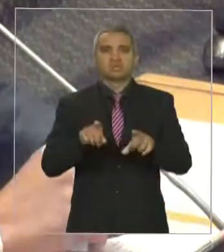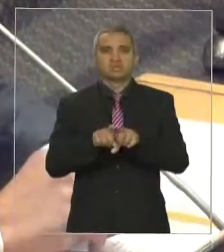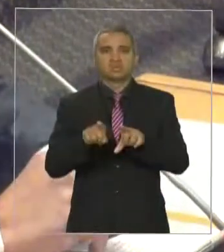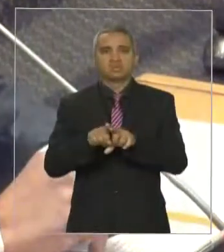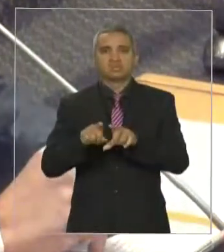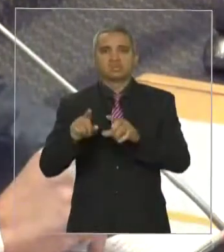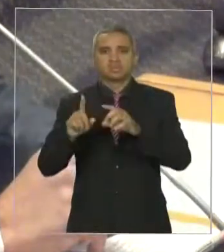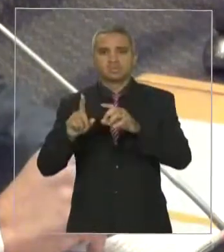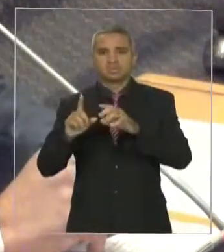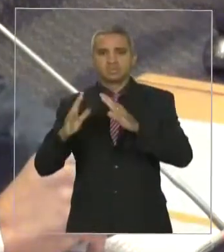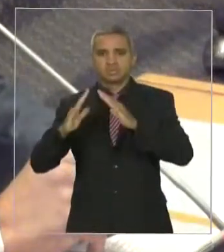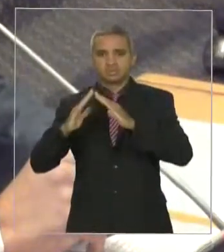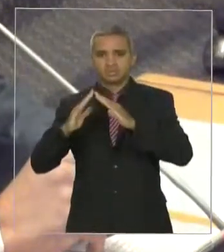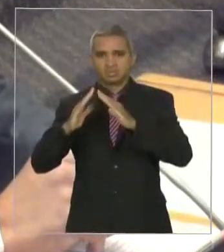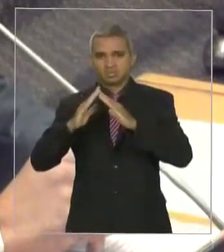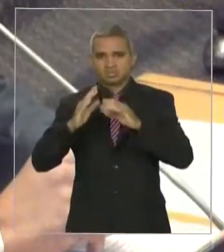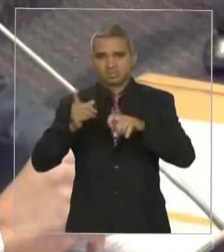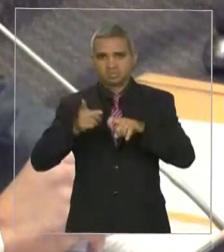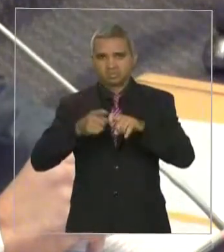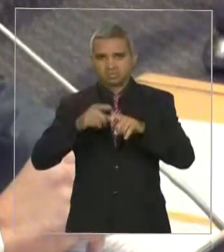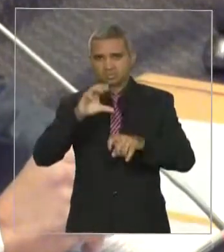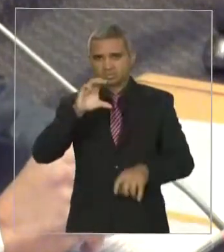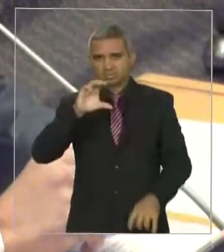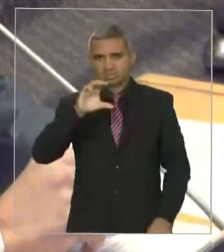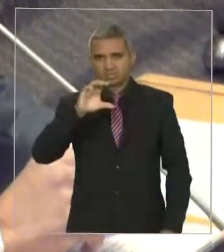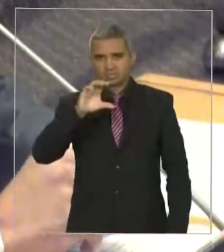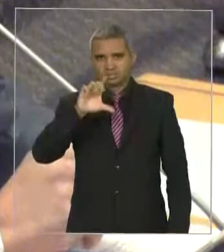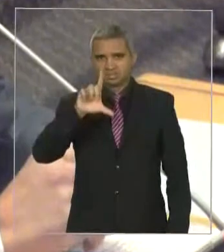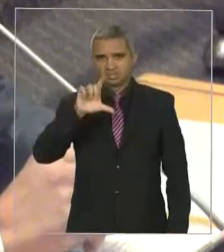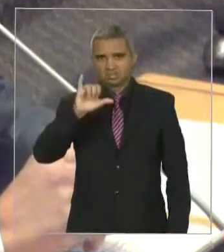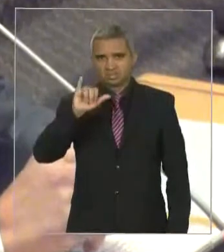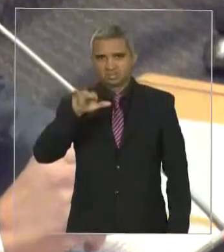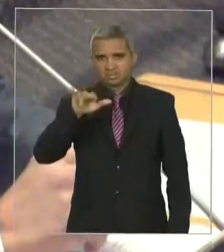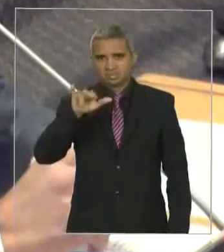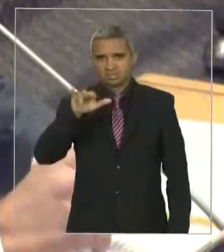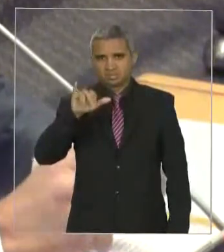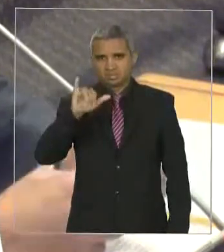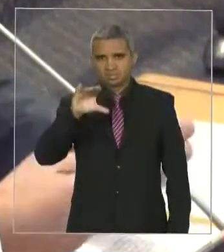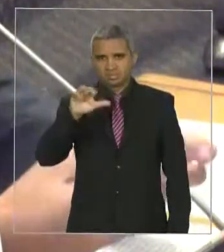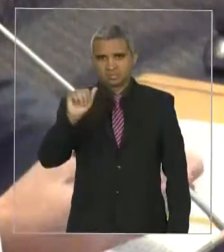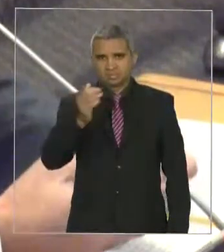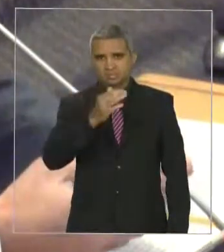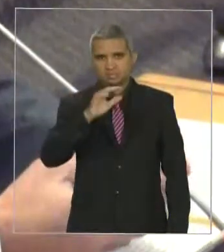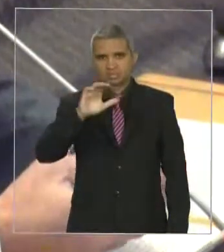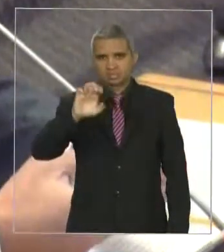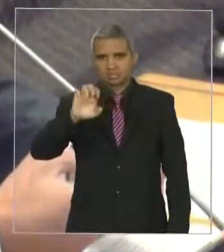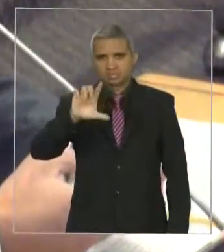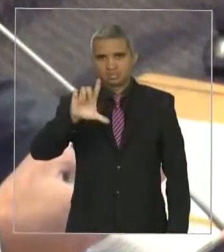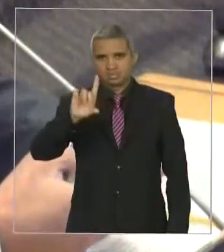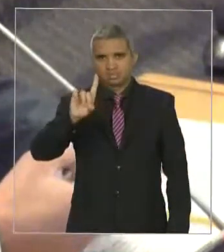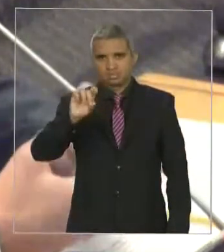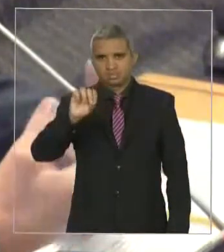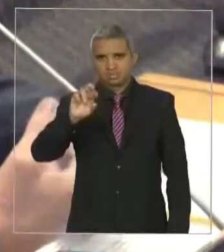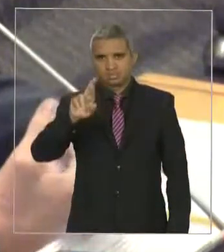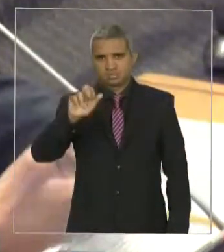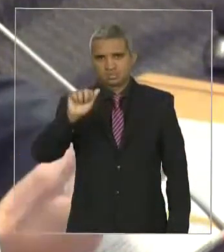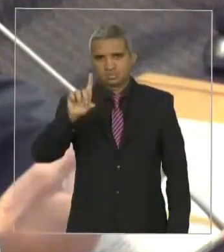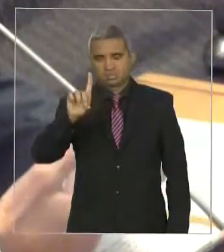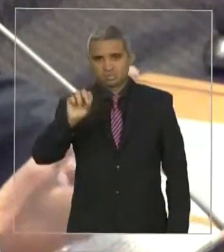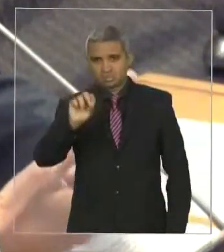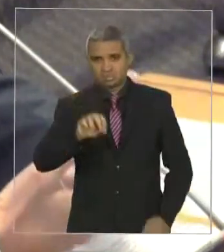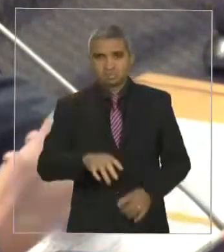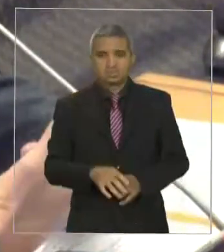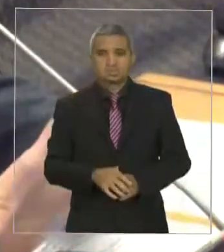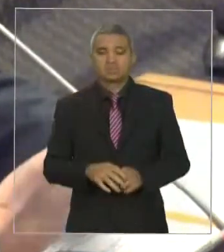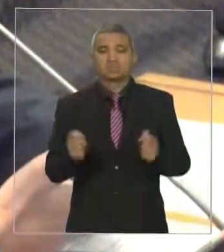Eldorado, deputado Otelino, nada mais é do que uma opção que o governo fez, a mais rápida, para que a gente possa duplicar